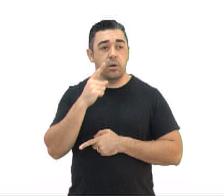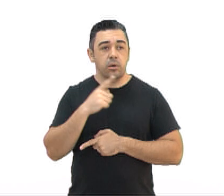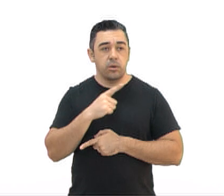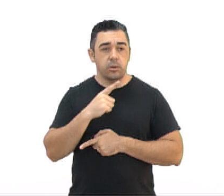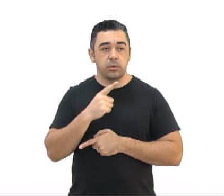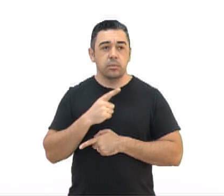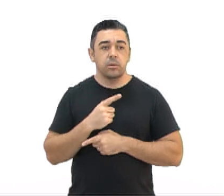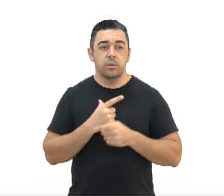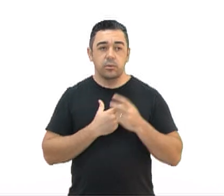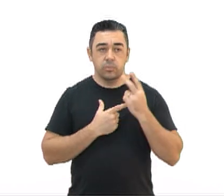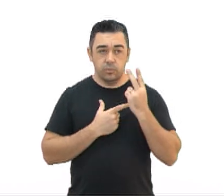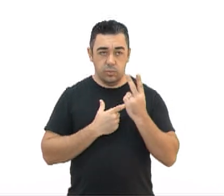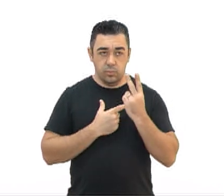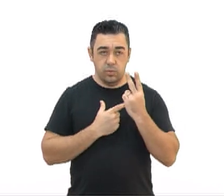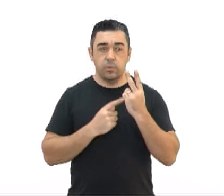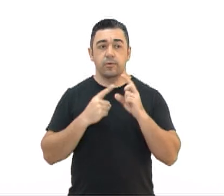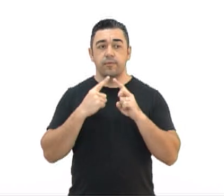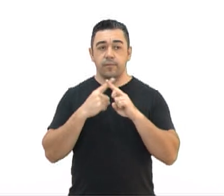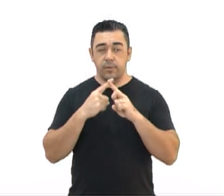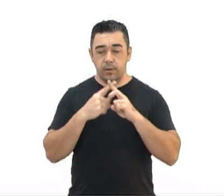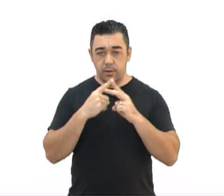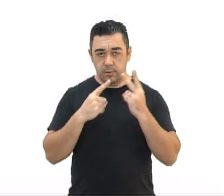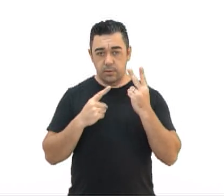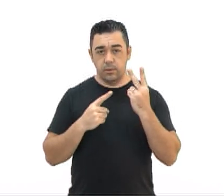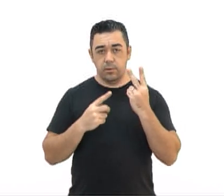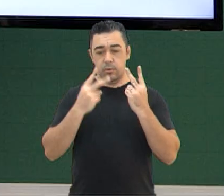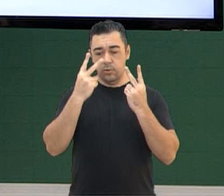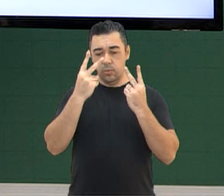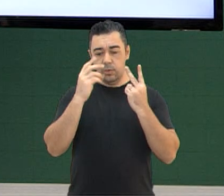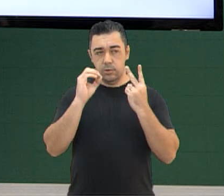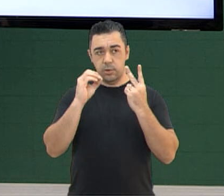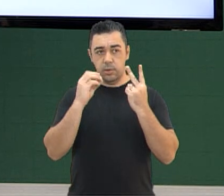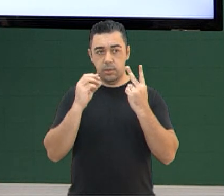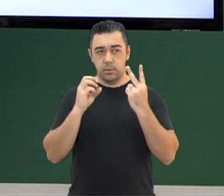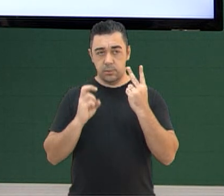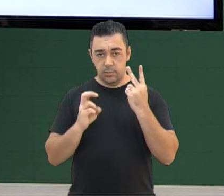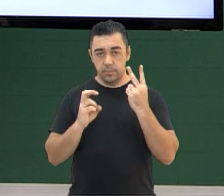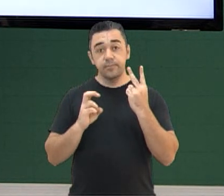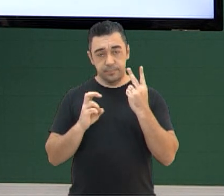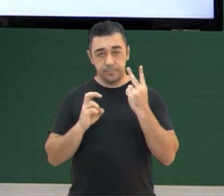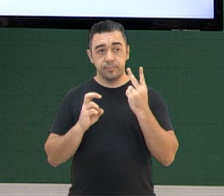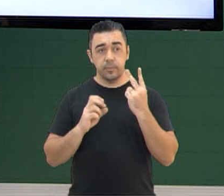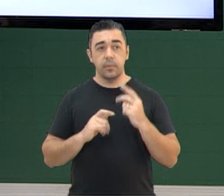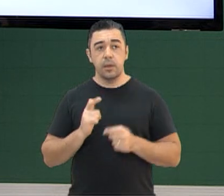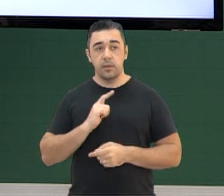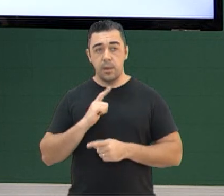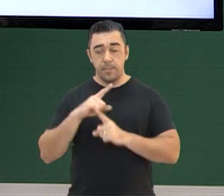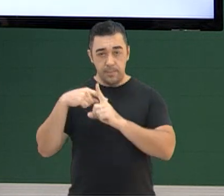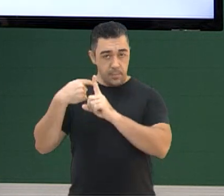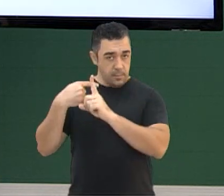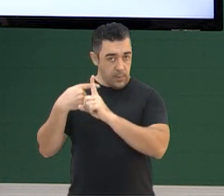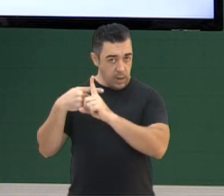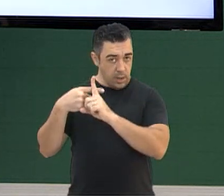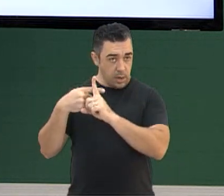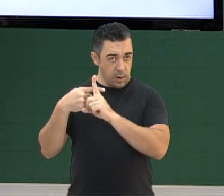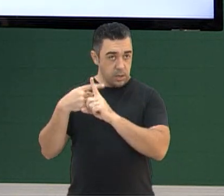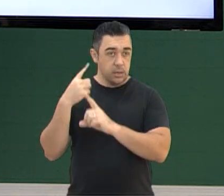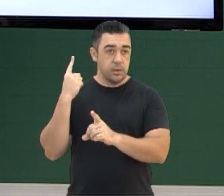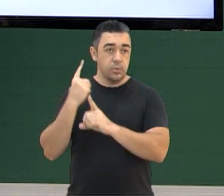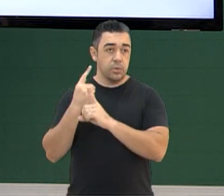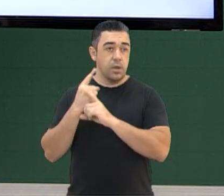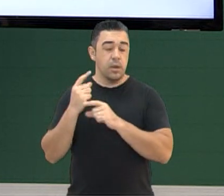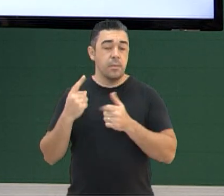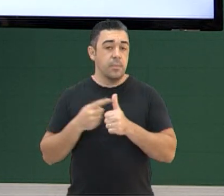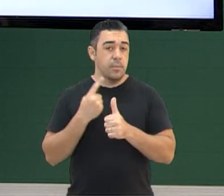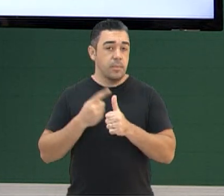1, 2, ó, multiplicando essa minha matriz, certo? E tenho uma adição. Então, primeiro, o que